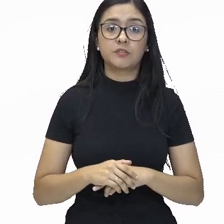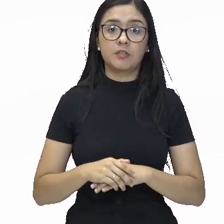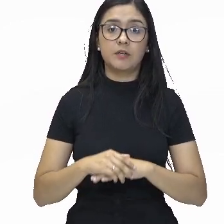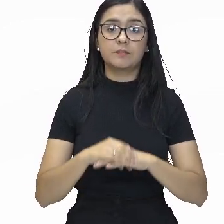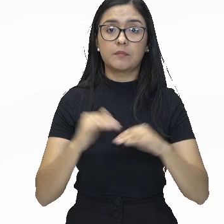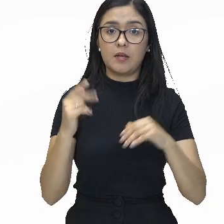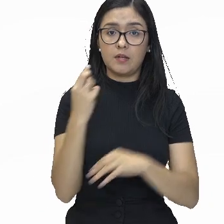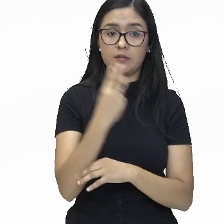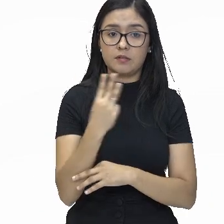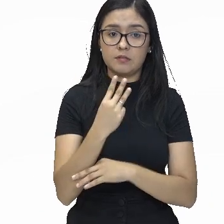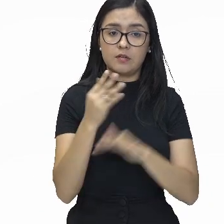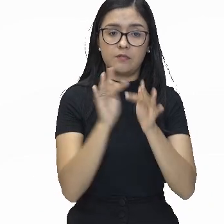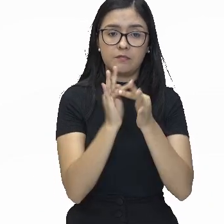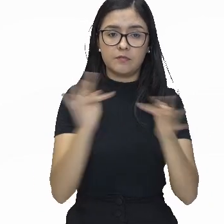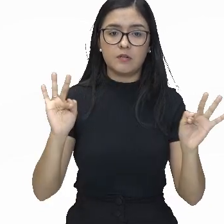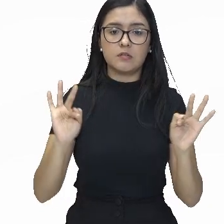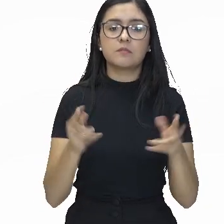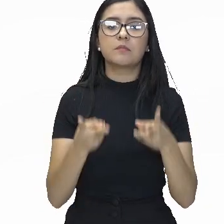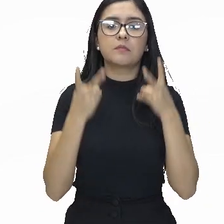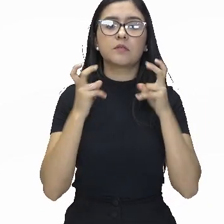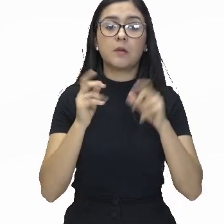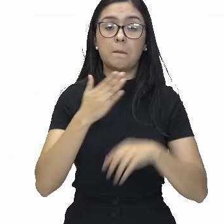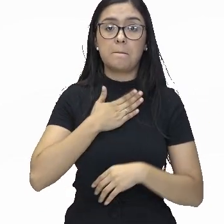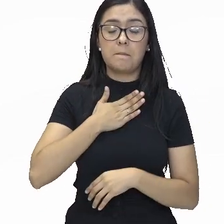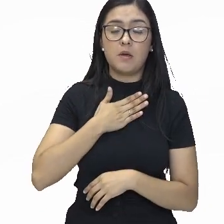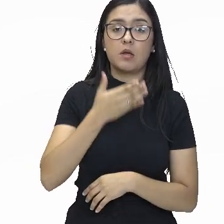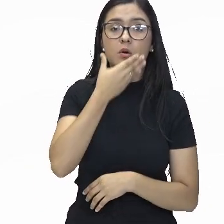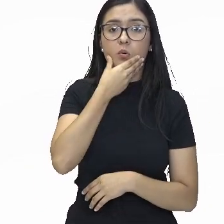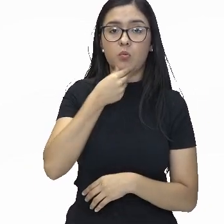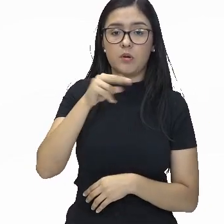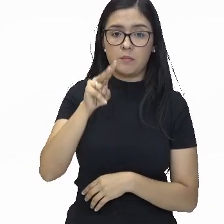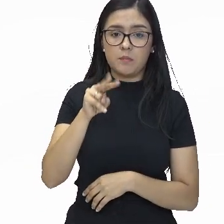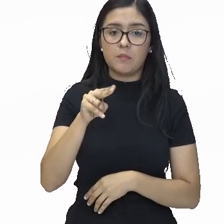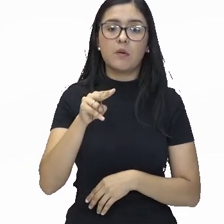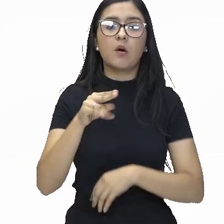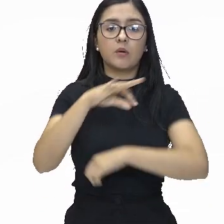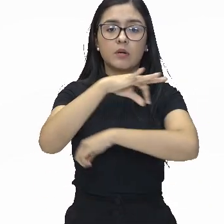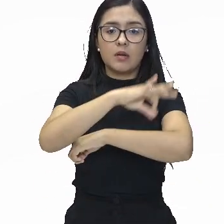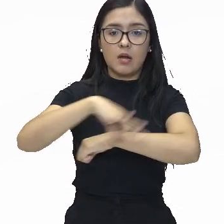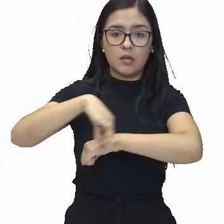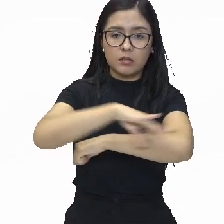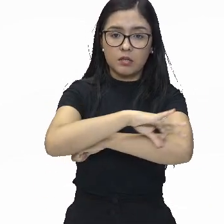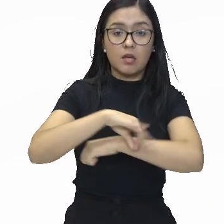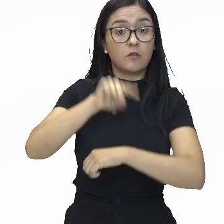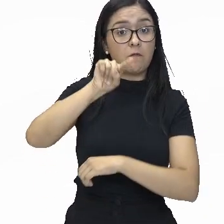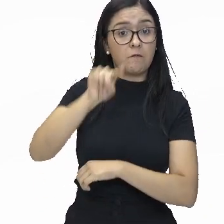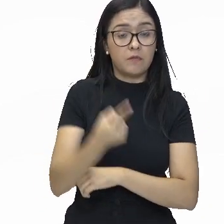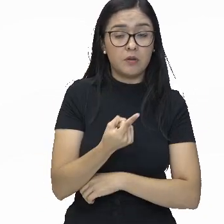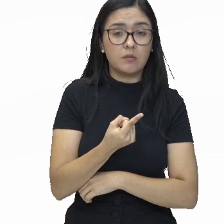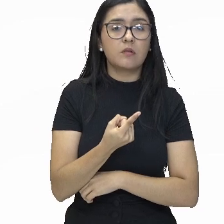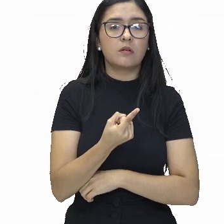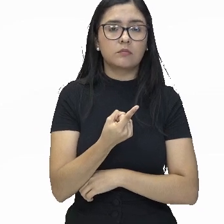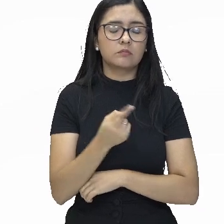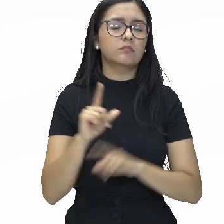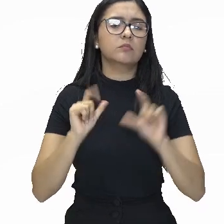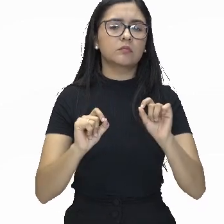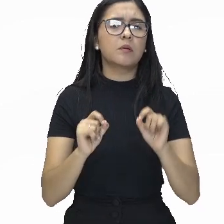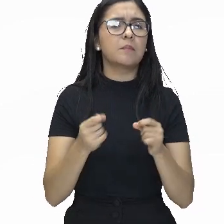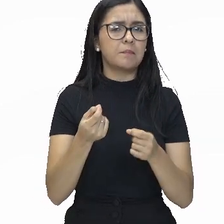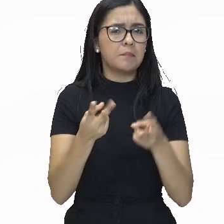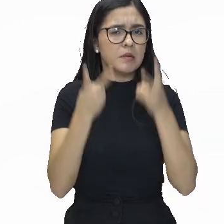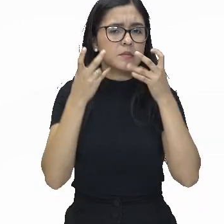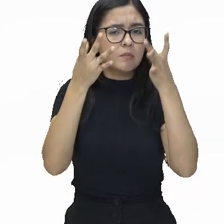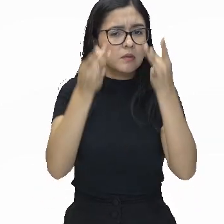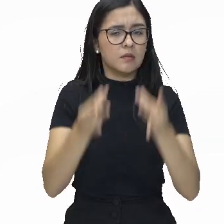terceira, verifica, ó, meu irmão, que é arquiteto, vírgula, entre vírgula. Ele quis dar mais um detalhe,